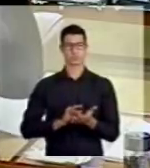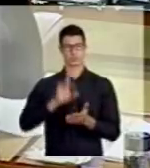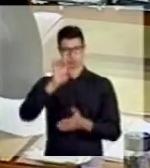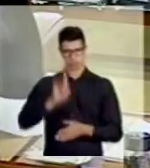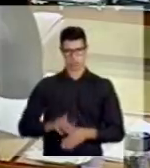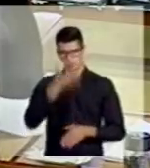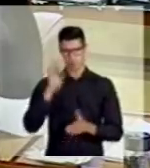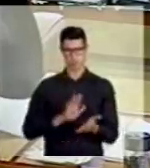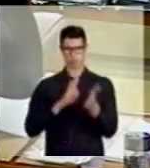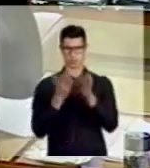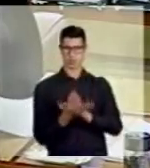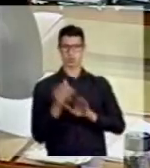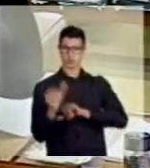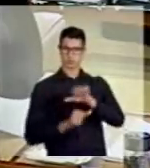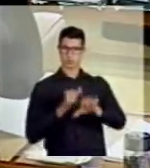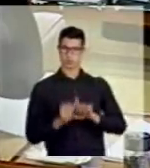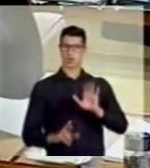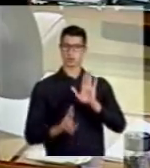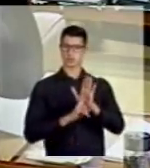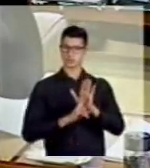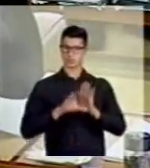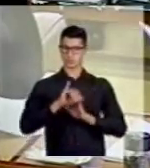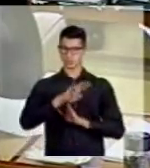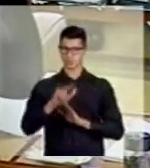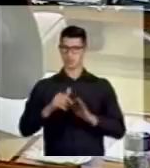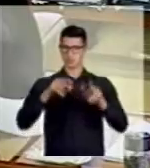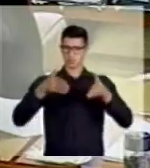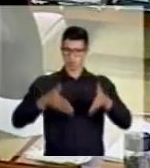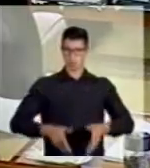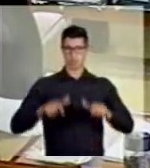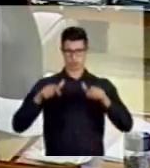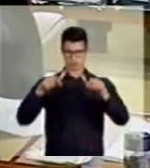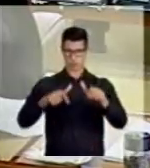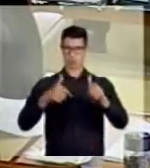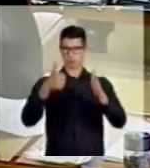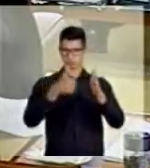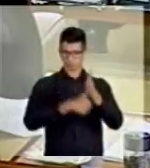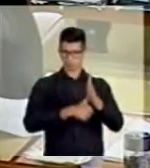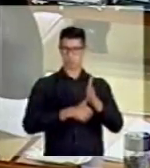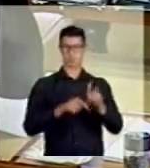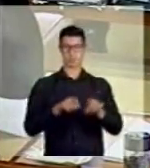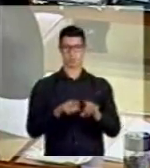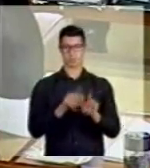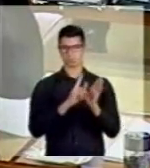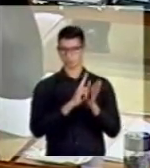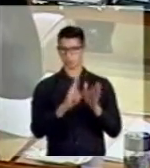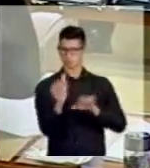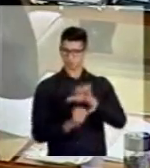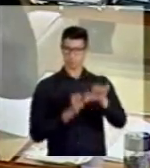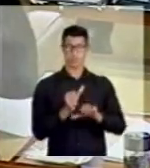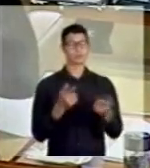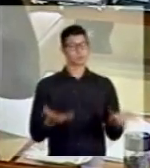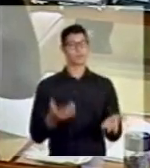transgêneros de alterar o seu registro civil, independentemente de cirurgia de redesignação sexual.